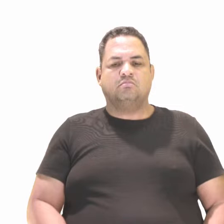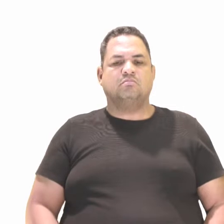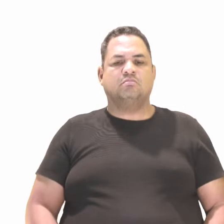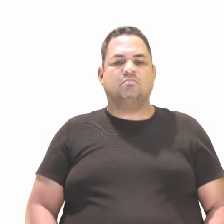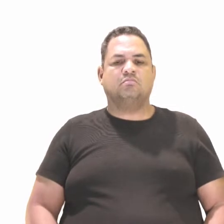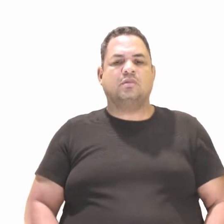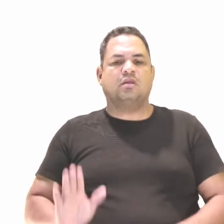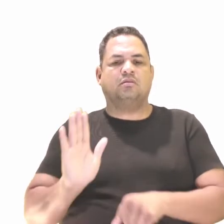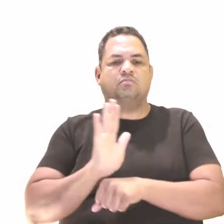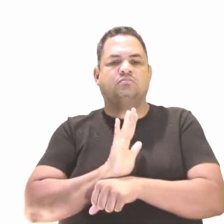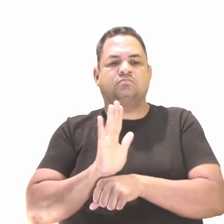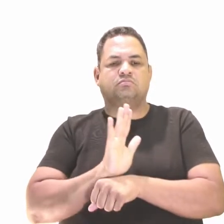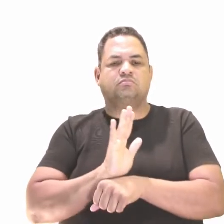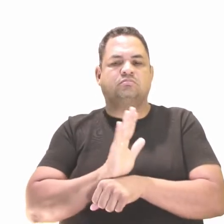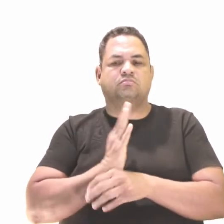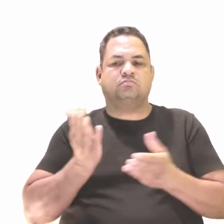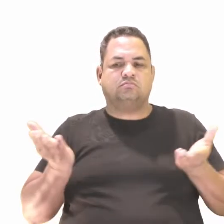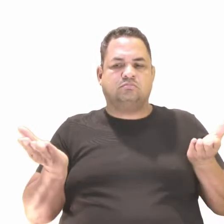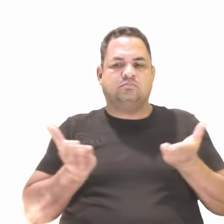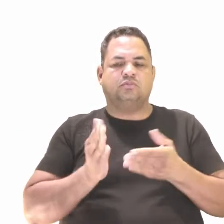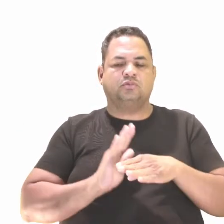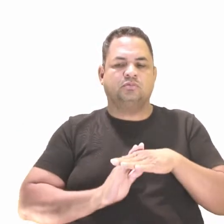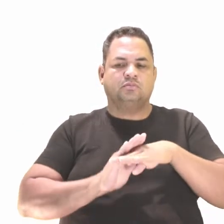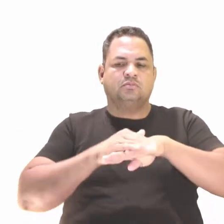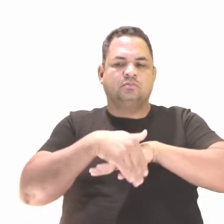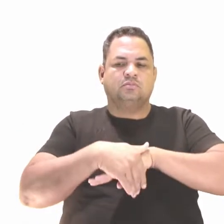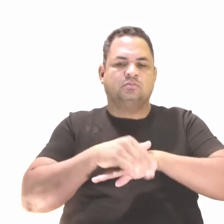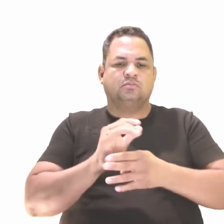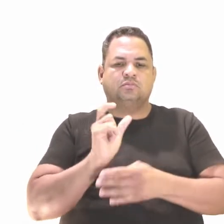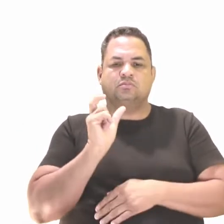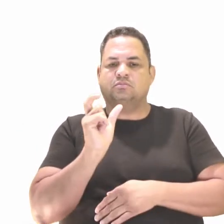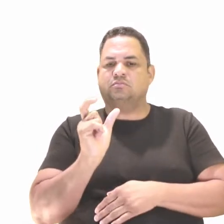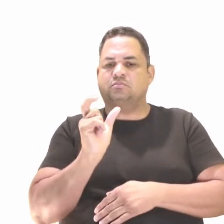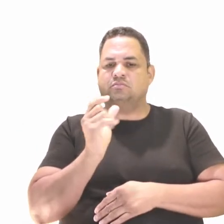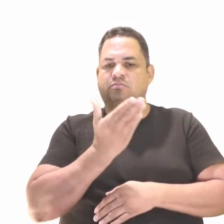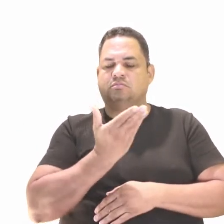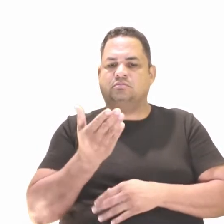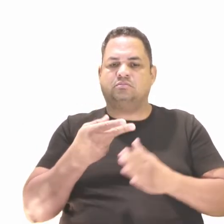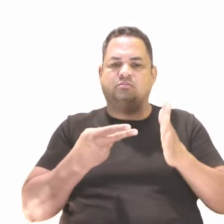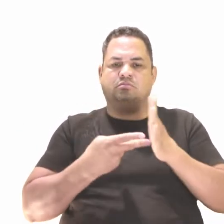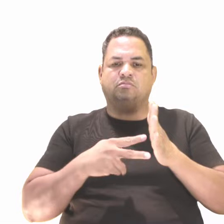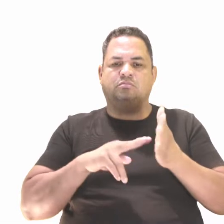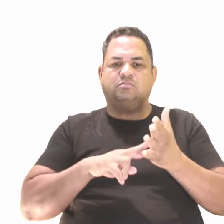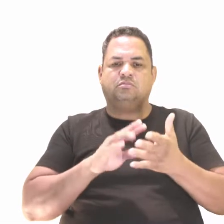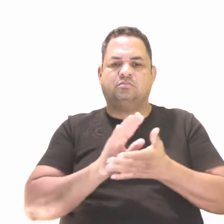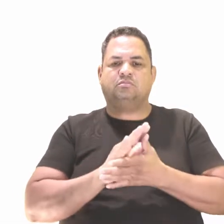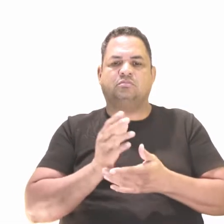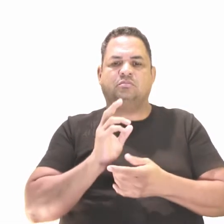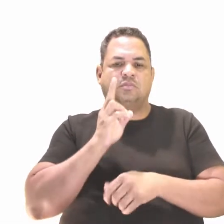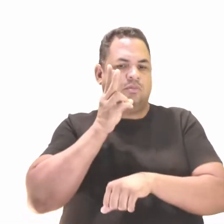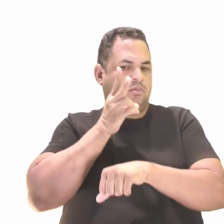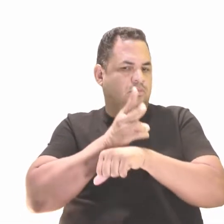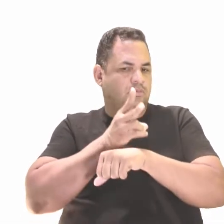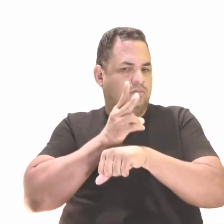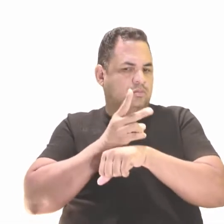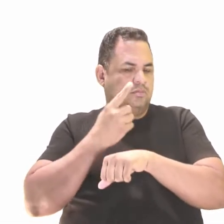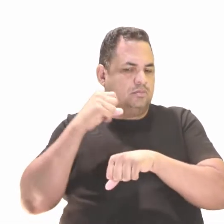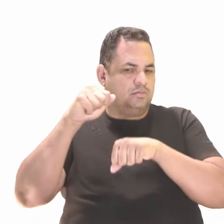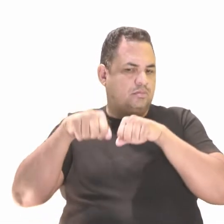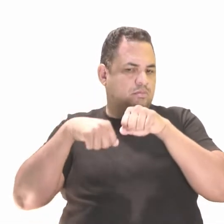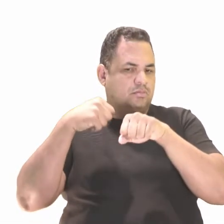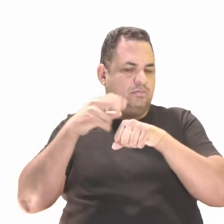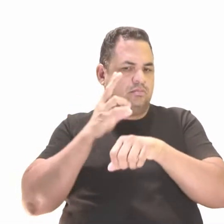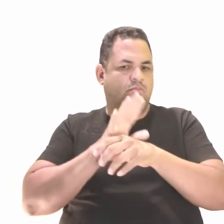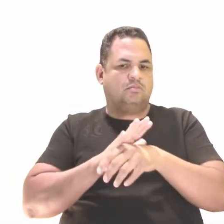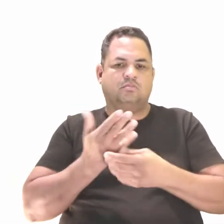Ao cinema hoje à noite. Presta atenção nessa palavra movies, que significa filmes. Mas é muito comum eles usarem